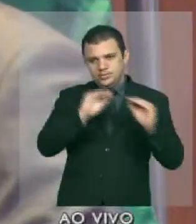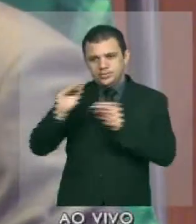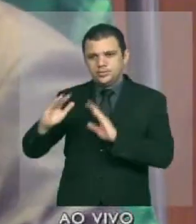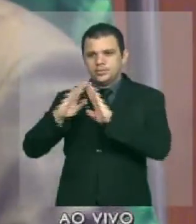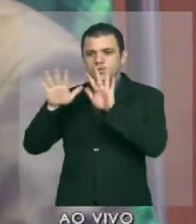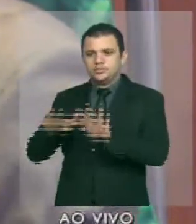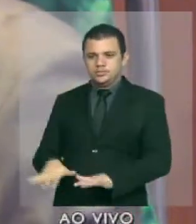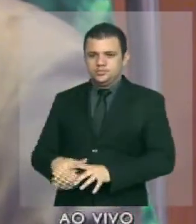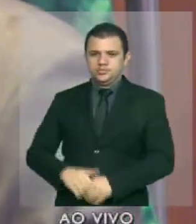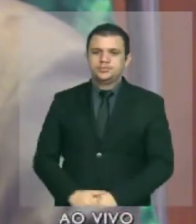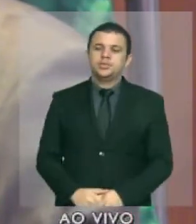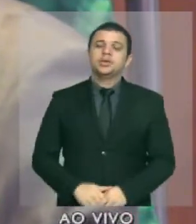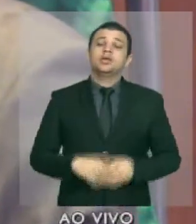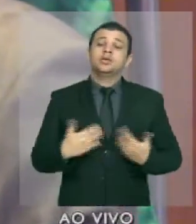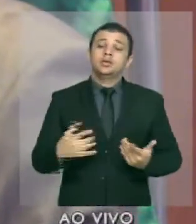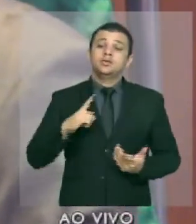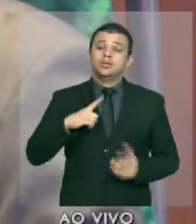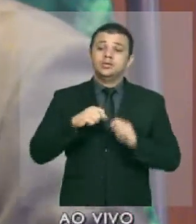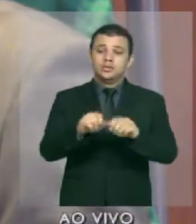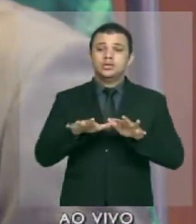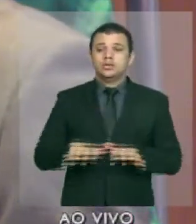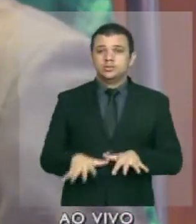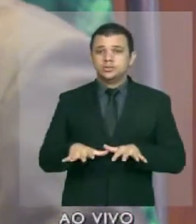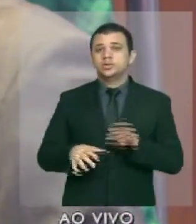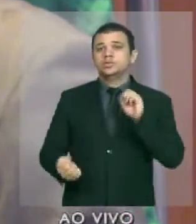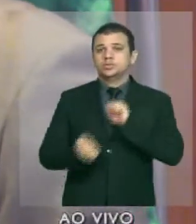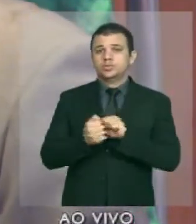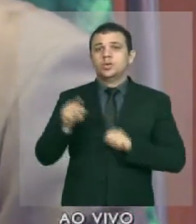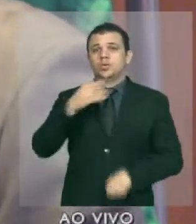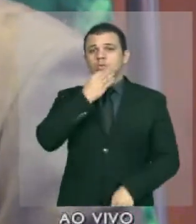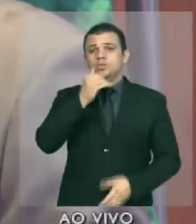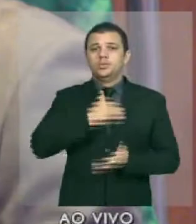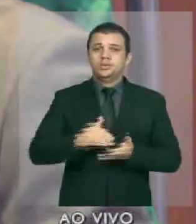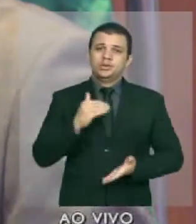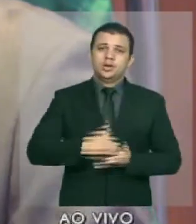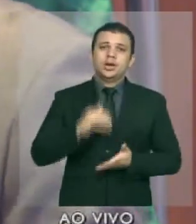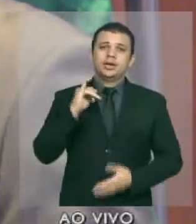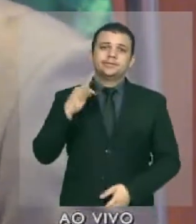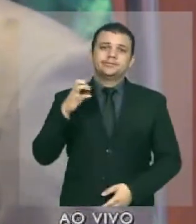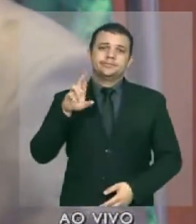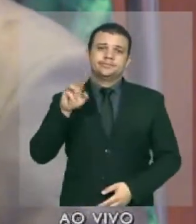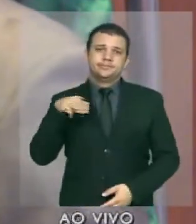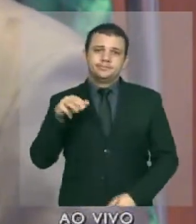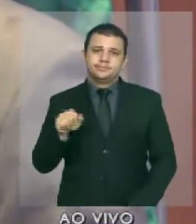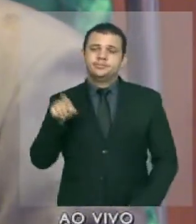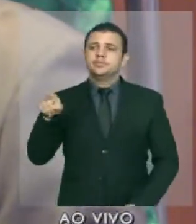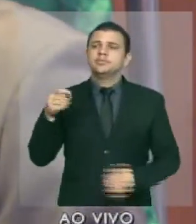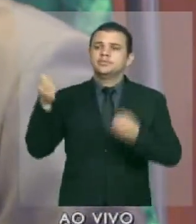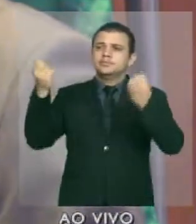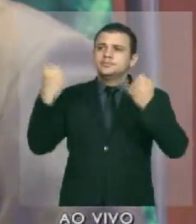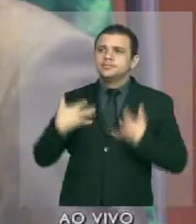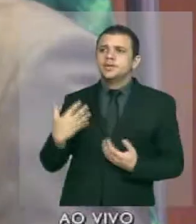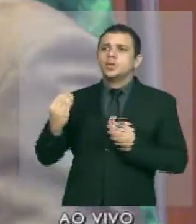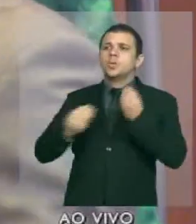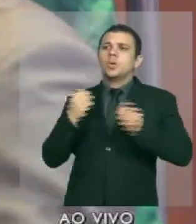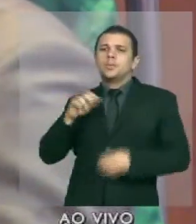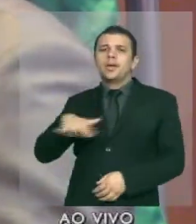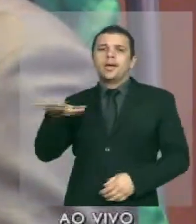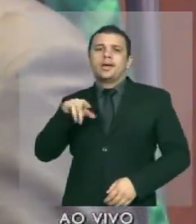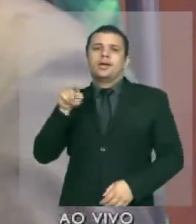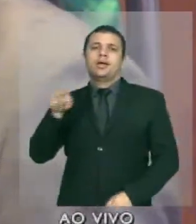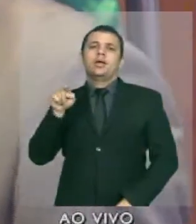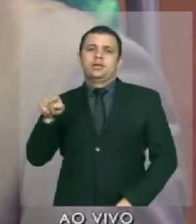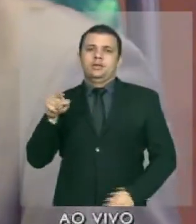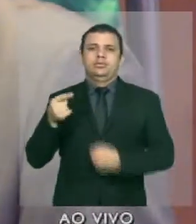vamos ter uma audiência com o secretário do interna justamente para discutir essa questão das áreas de Humberto de Campos das